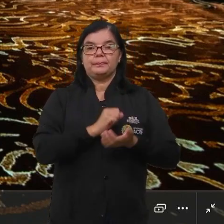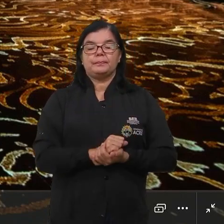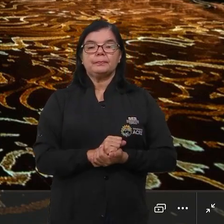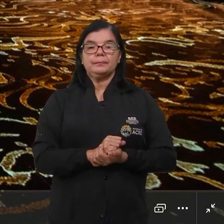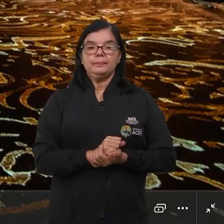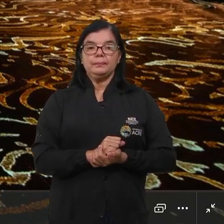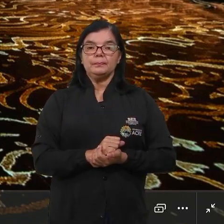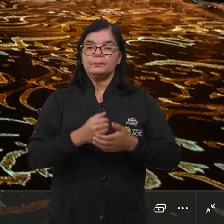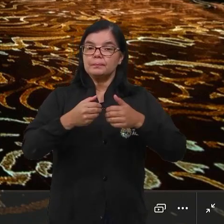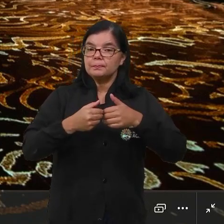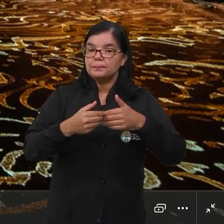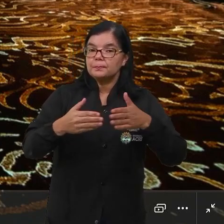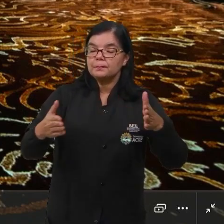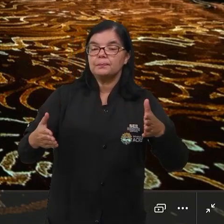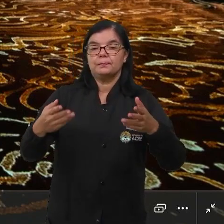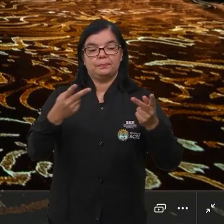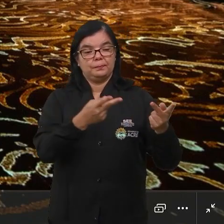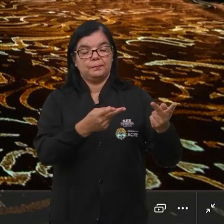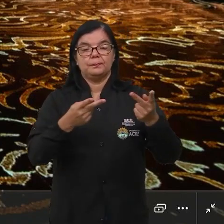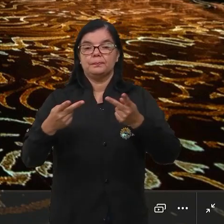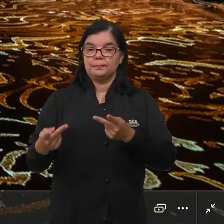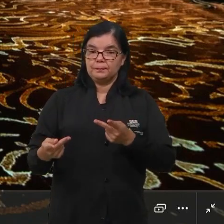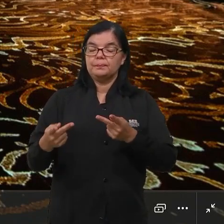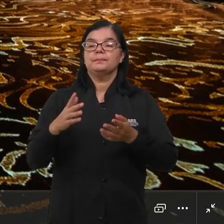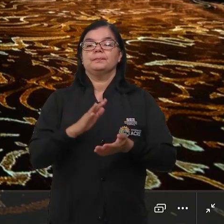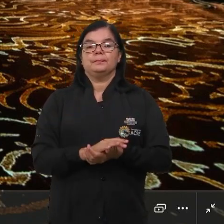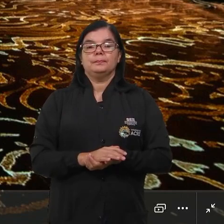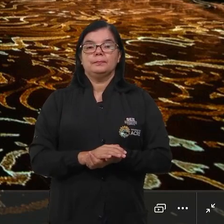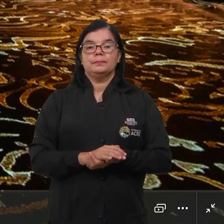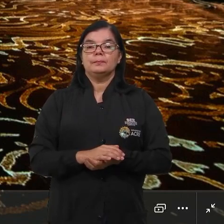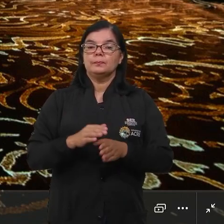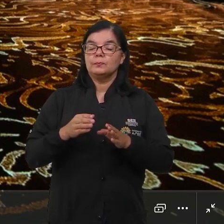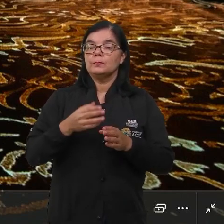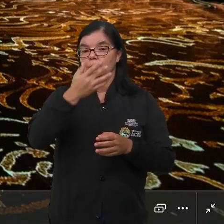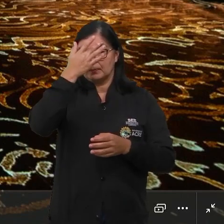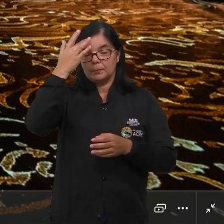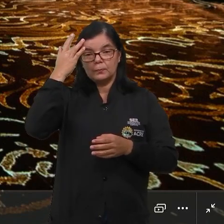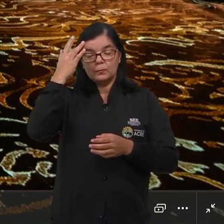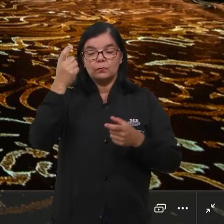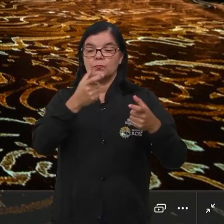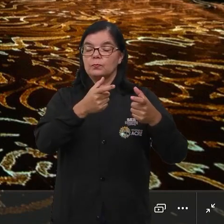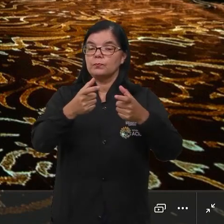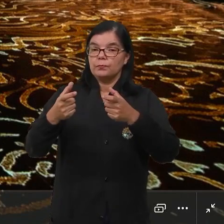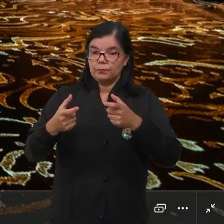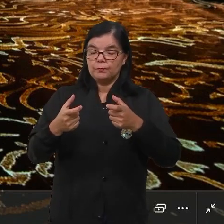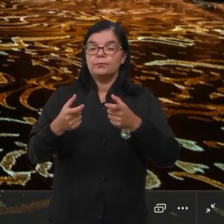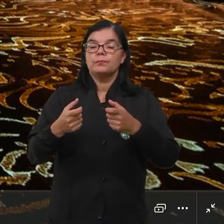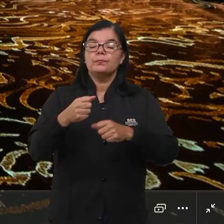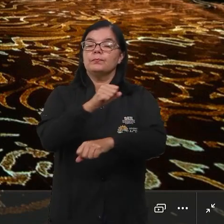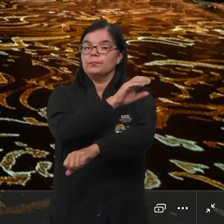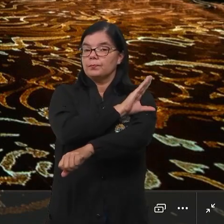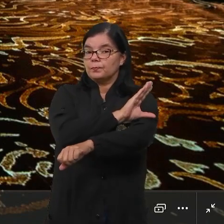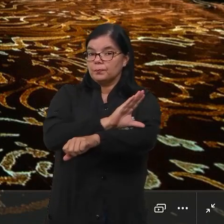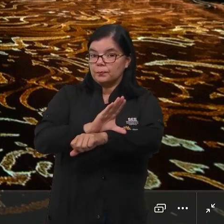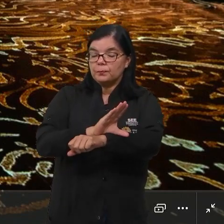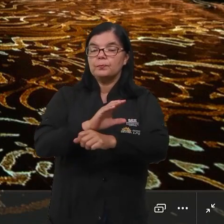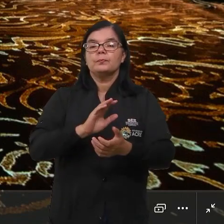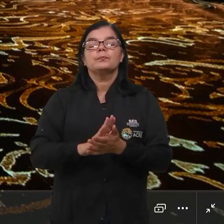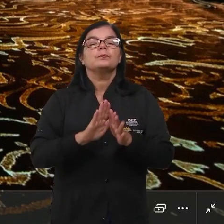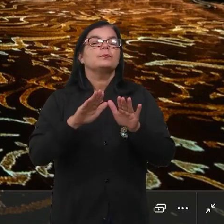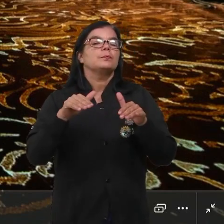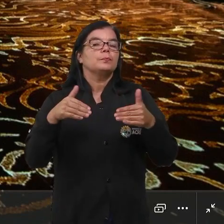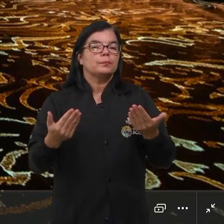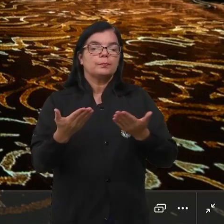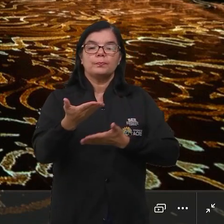a inauguração pode ter visitas guiadas, mediação cultural e atividades educativas. Aí, quais são as